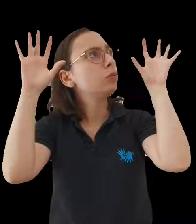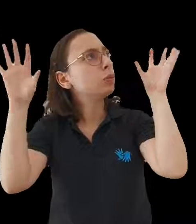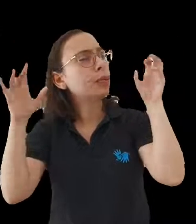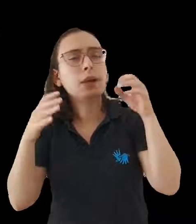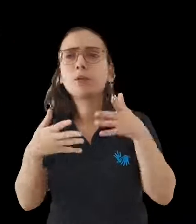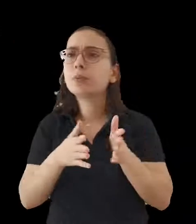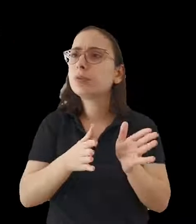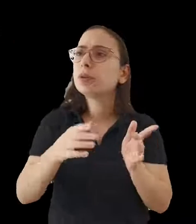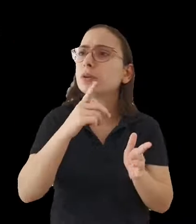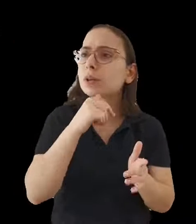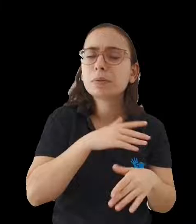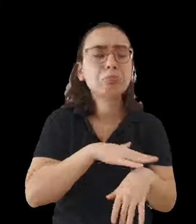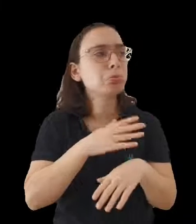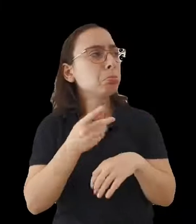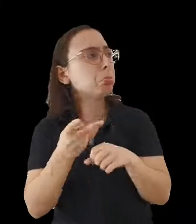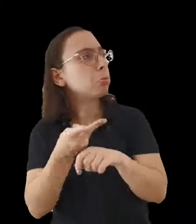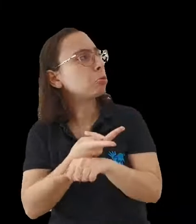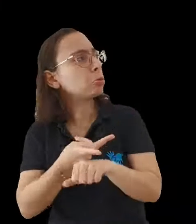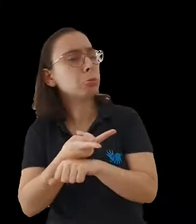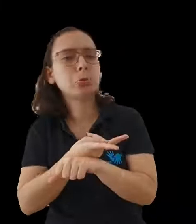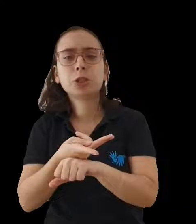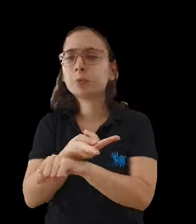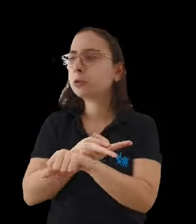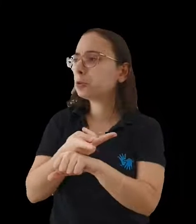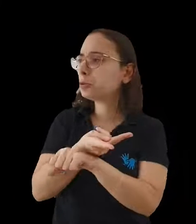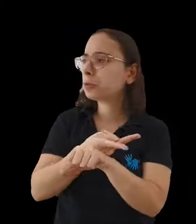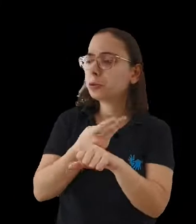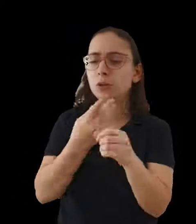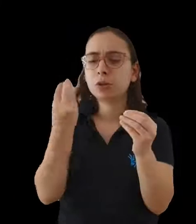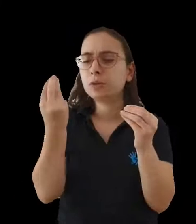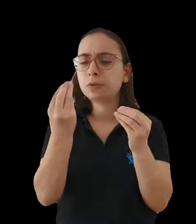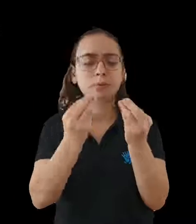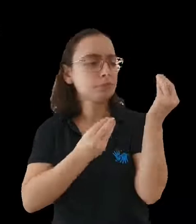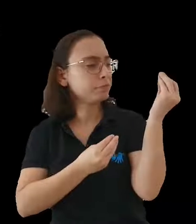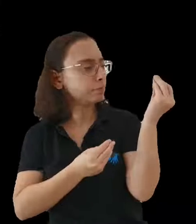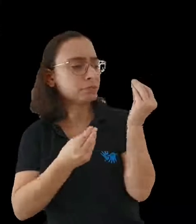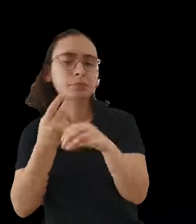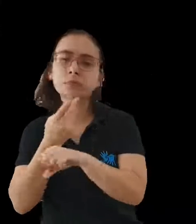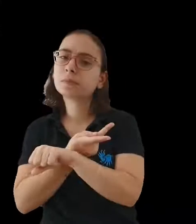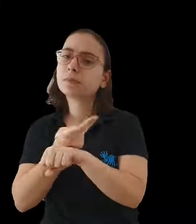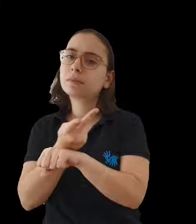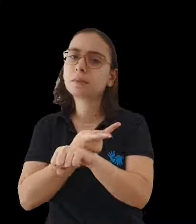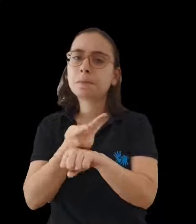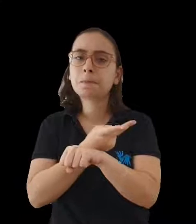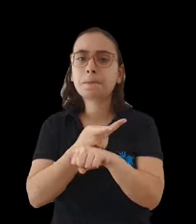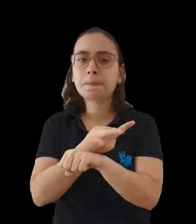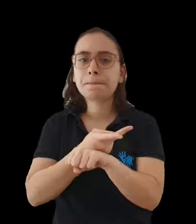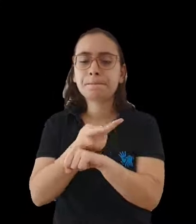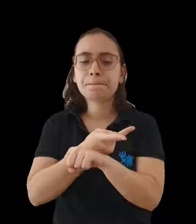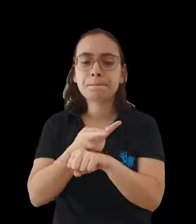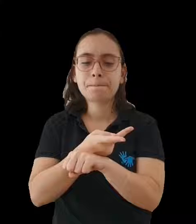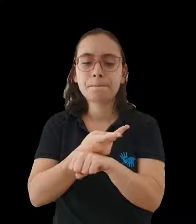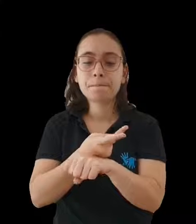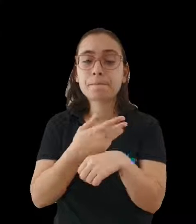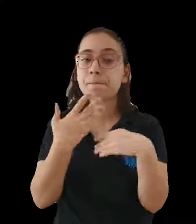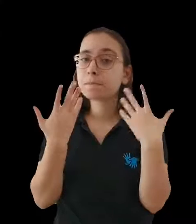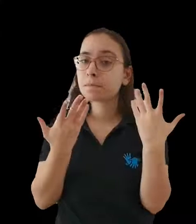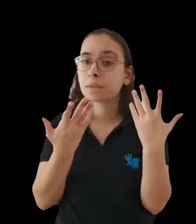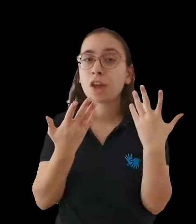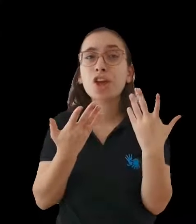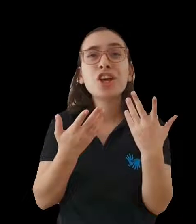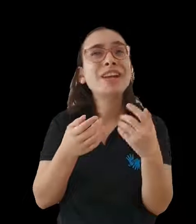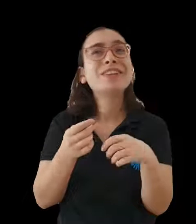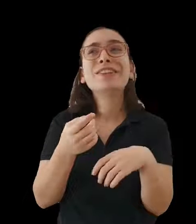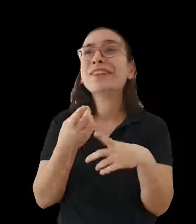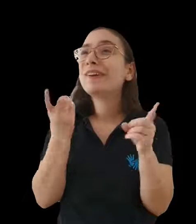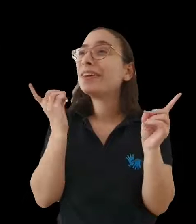lá, procura ali. Aí vocês podem fazer ela com o espelho para um lado, espelho para o outro, espelho para um lado, espelho para o outro. E adivinha, não encontra em